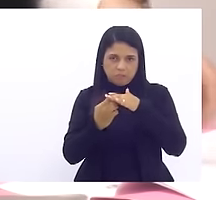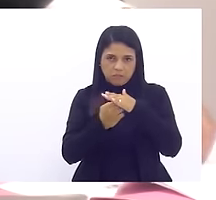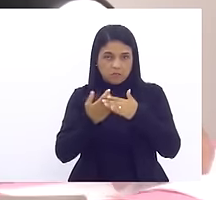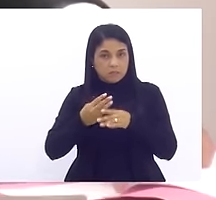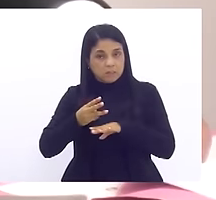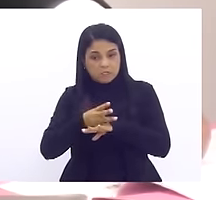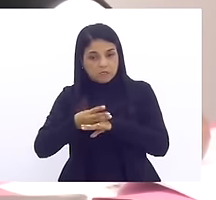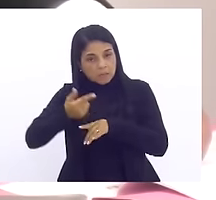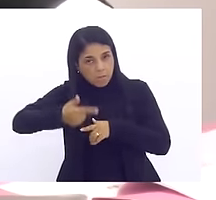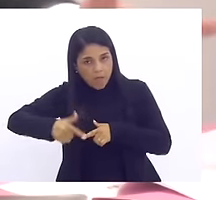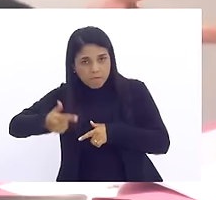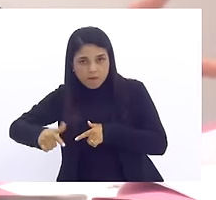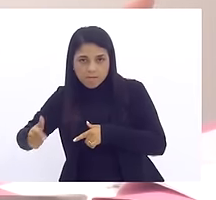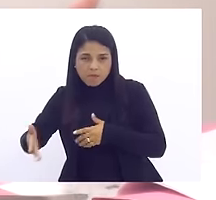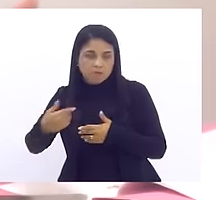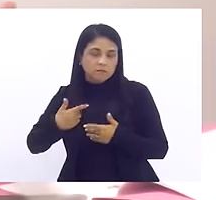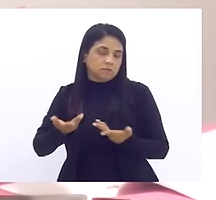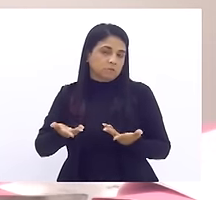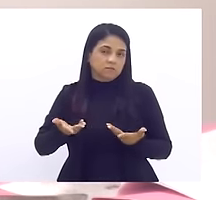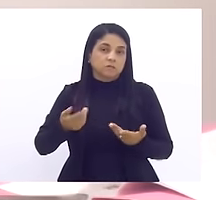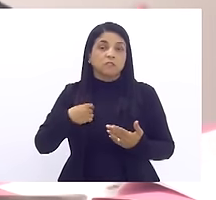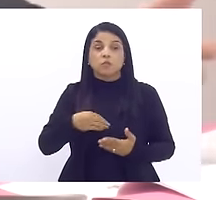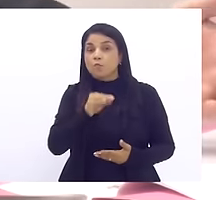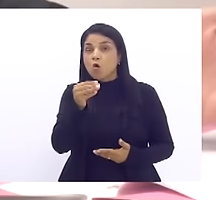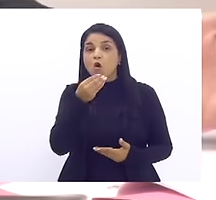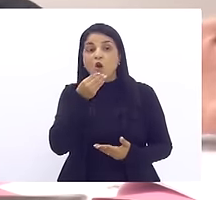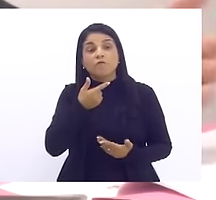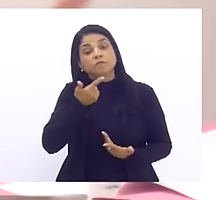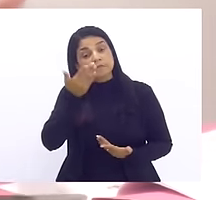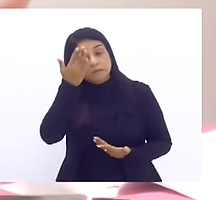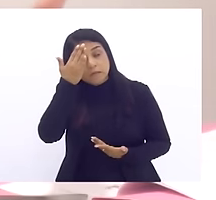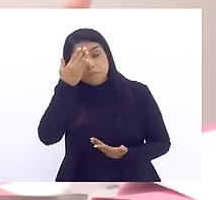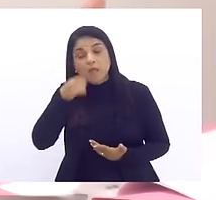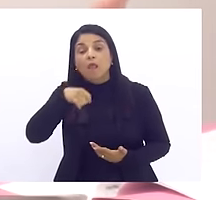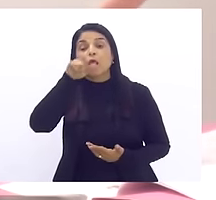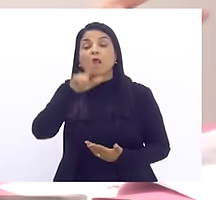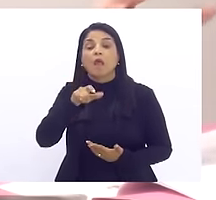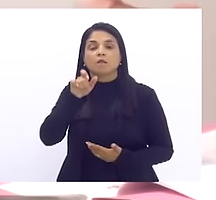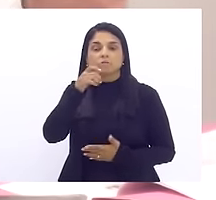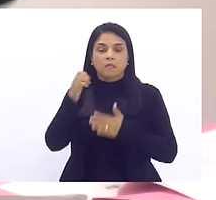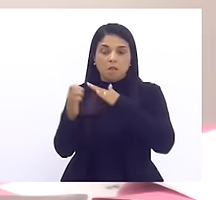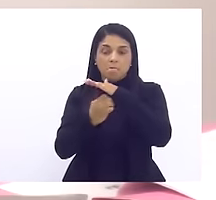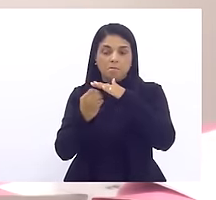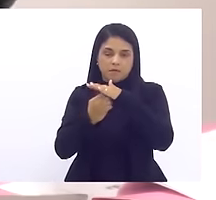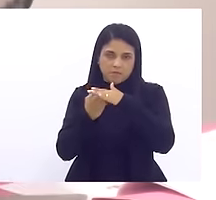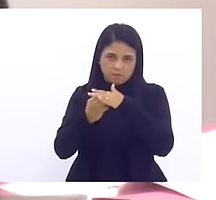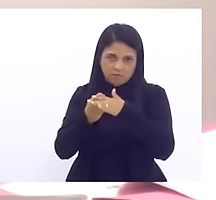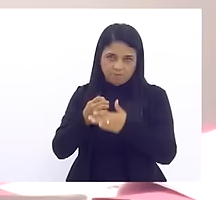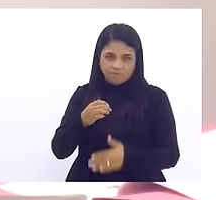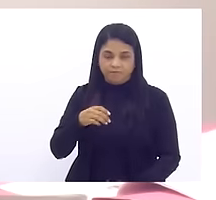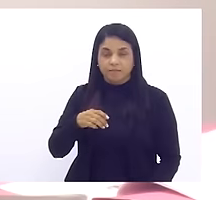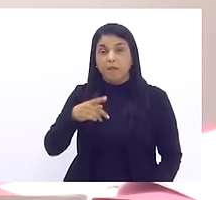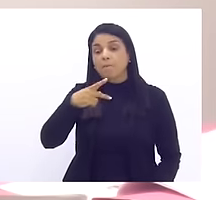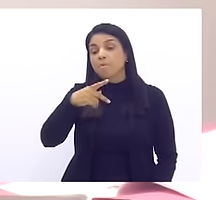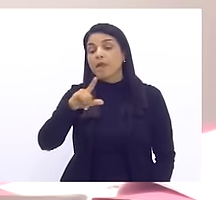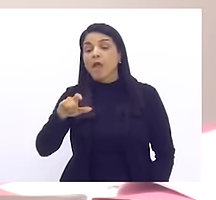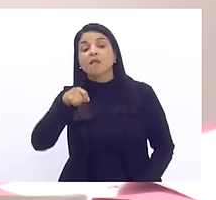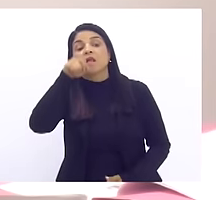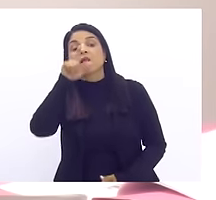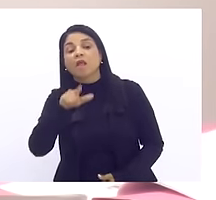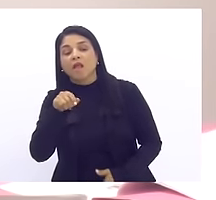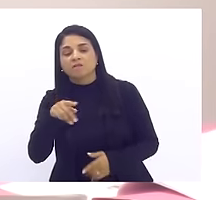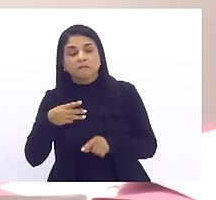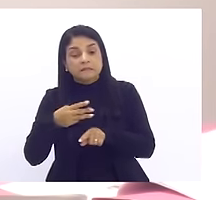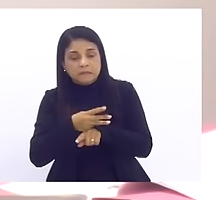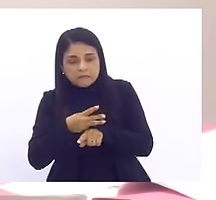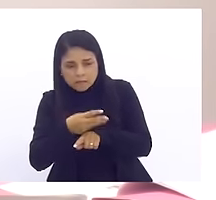terceirizar por Óbvio a senhora tem que saber quem são as outras empresas o Detro tem que saber quem são ou a pele Vem cá me diz aqui você